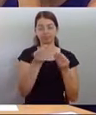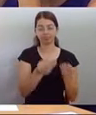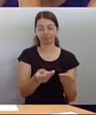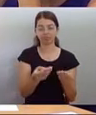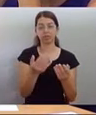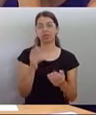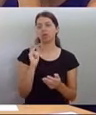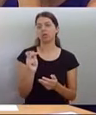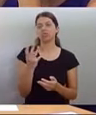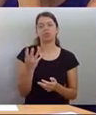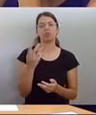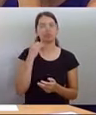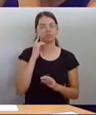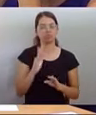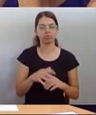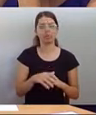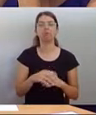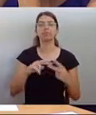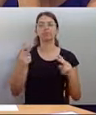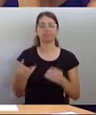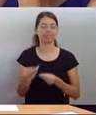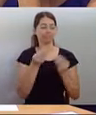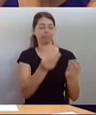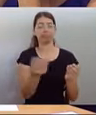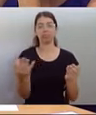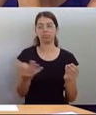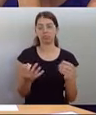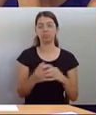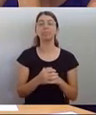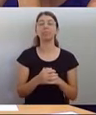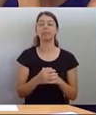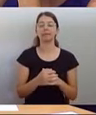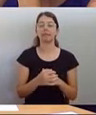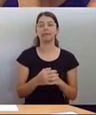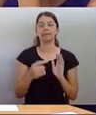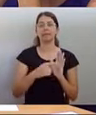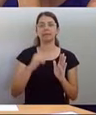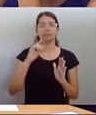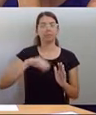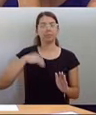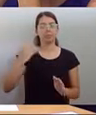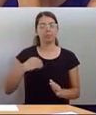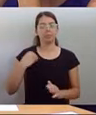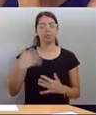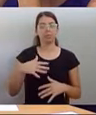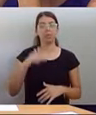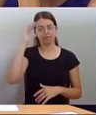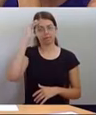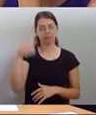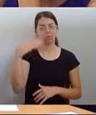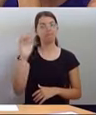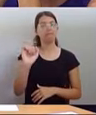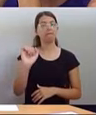4 anos à Câmara, referia-se que um dos pontos preocupantes que o futuro nos traz